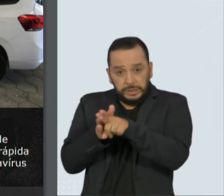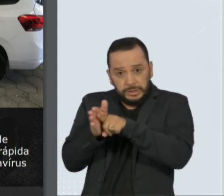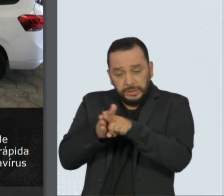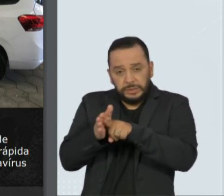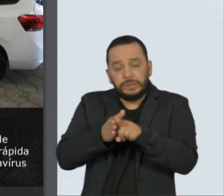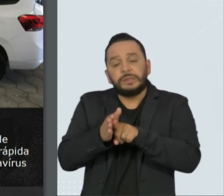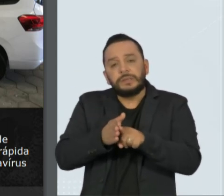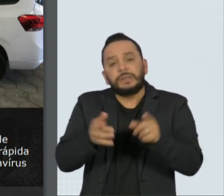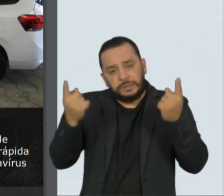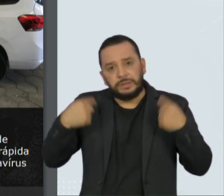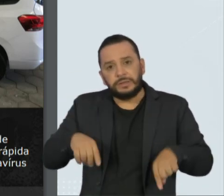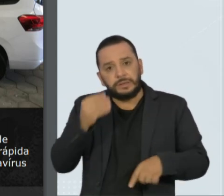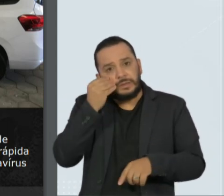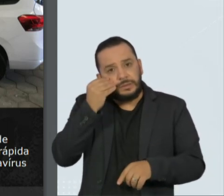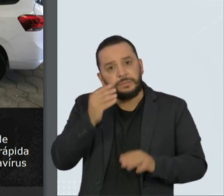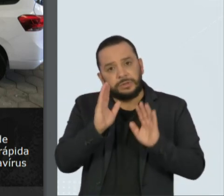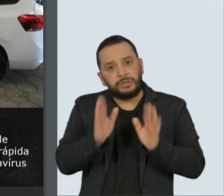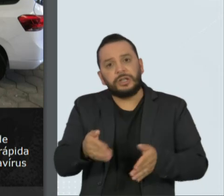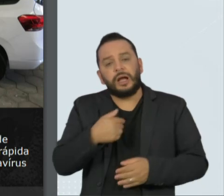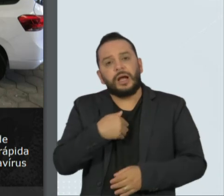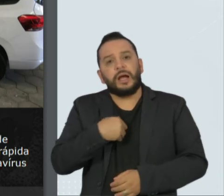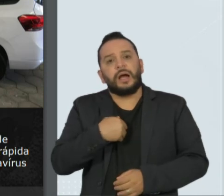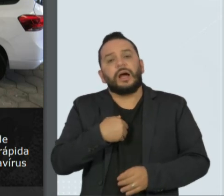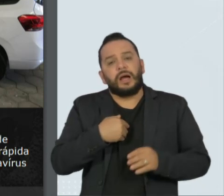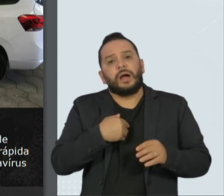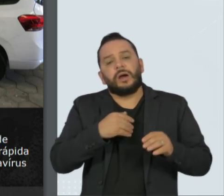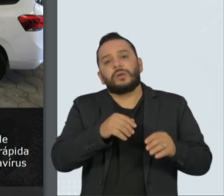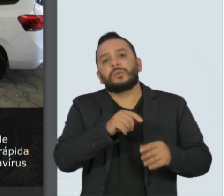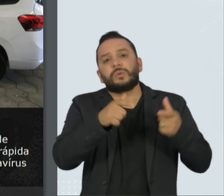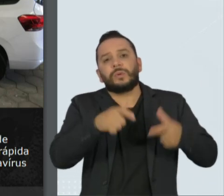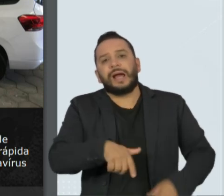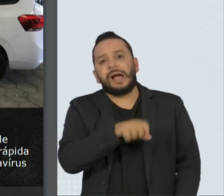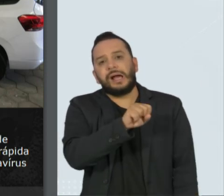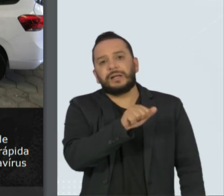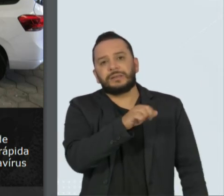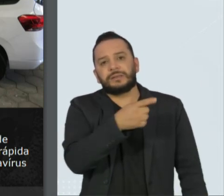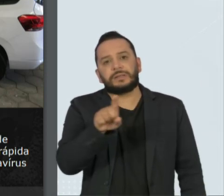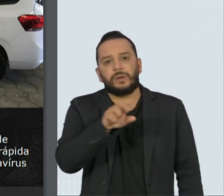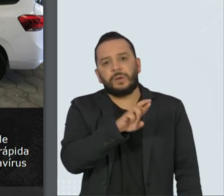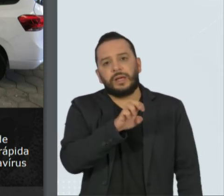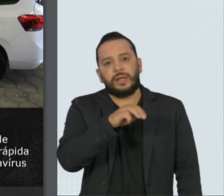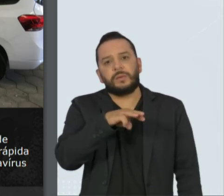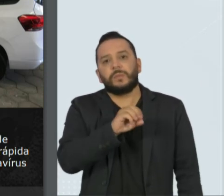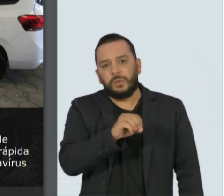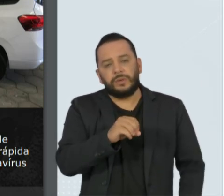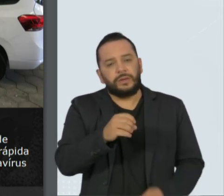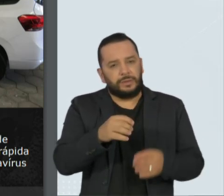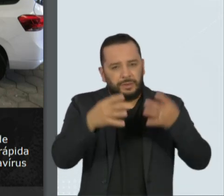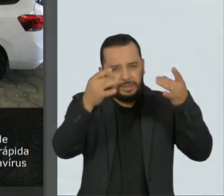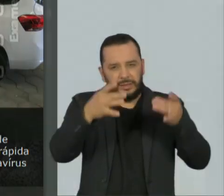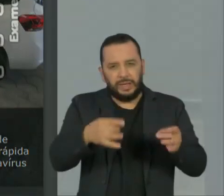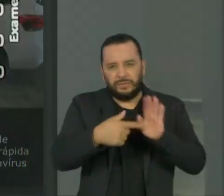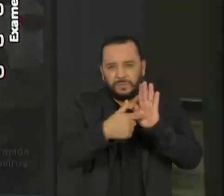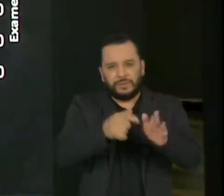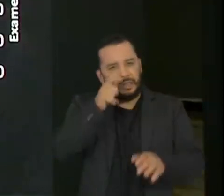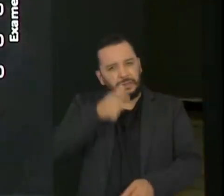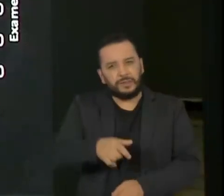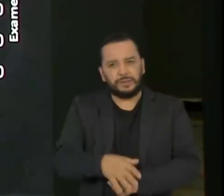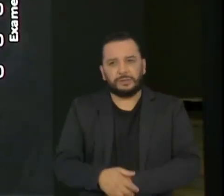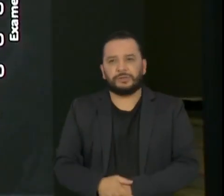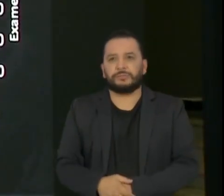Remo, e eu vou apresentar um pouquinho mais de detalhes, porque é muito interessante. Próximo.